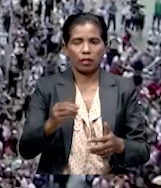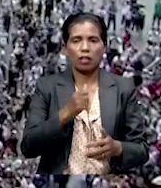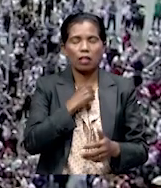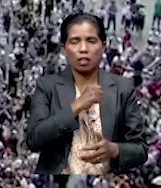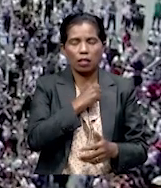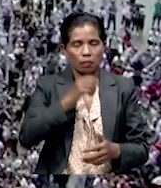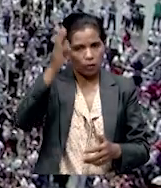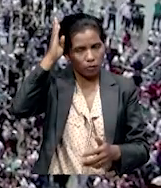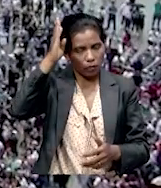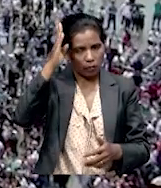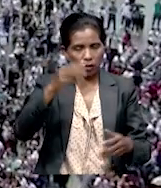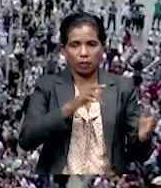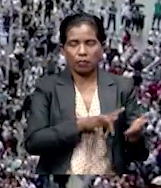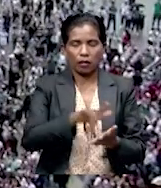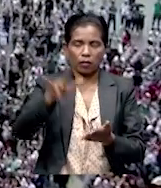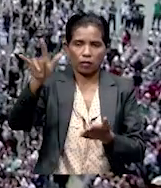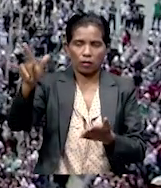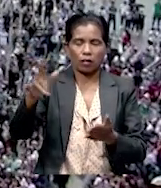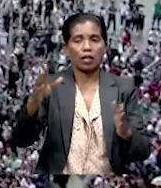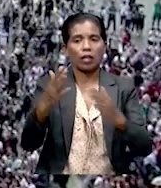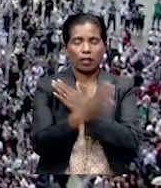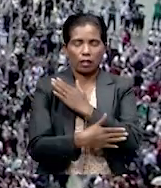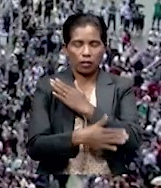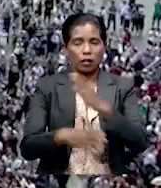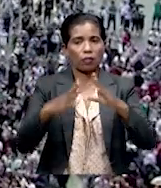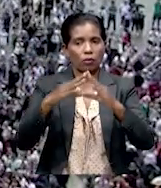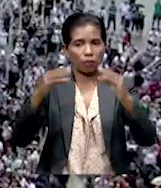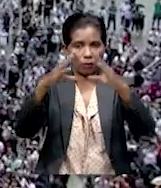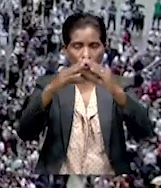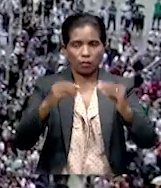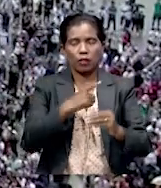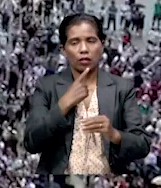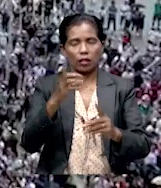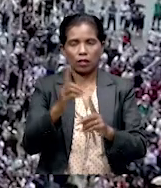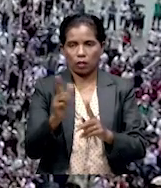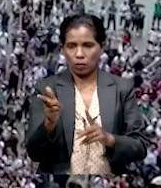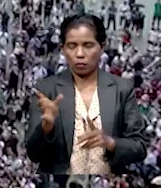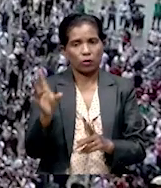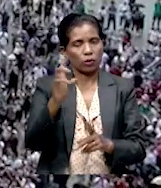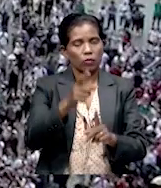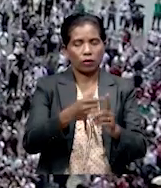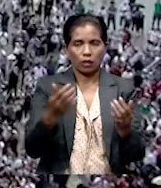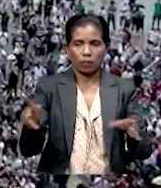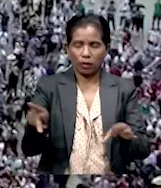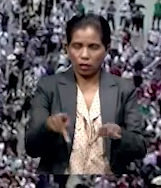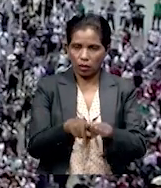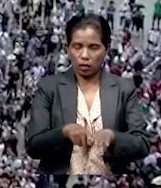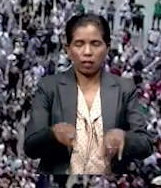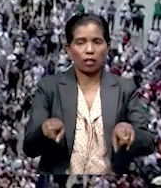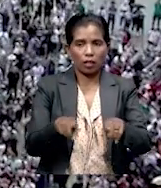SDB, desloca ba Roma, Itália, no Ia Lorong Ruanlu Resinghitu Fulane, se participa e a consistório no dar